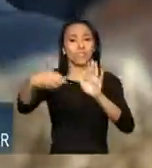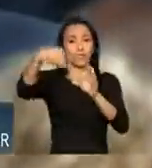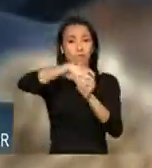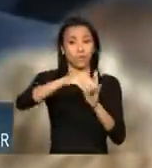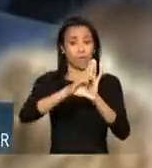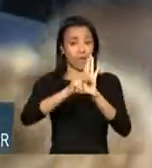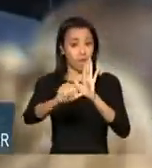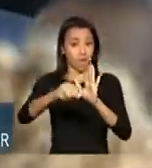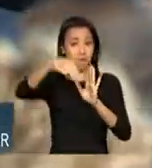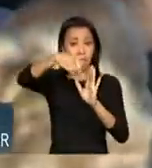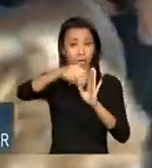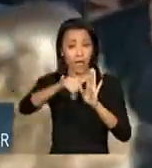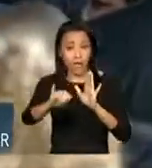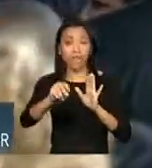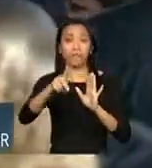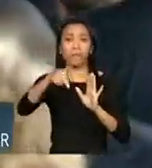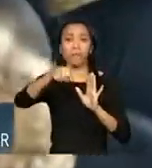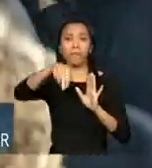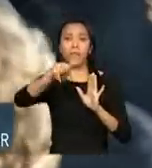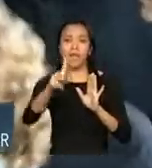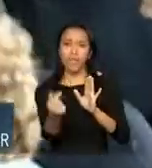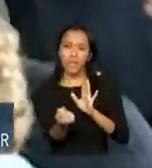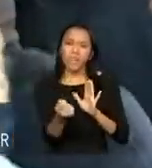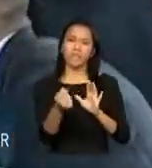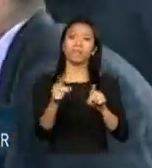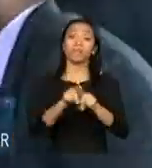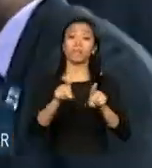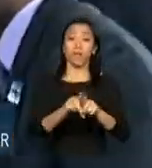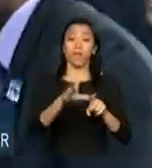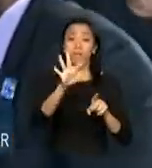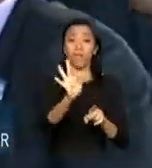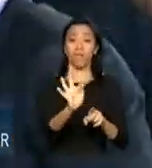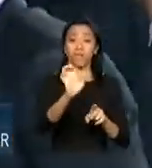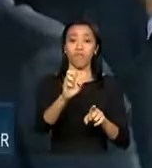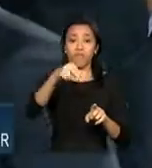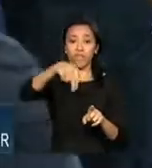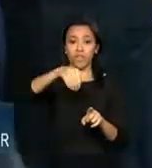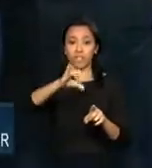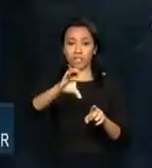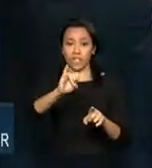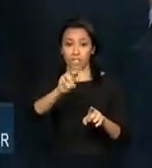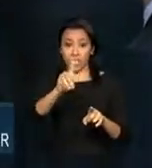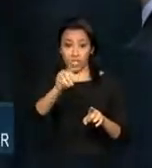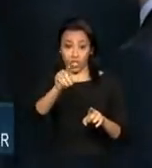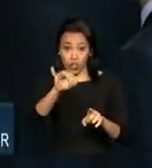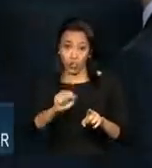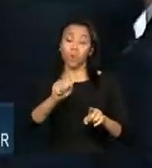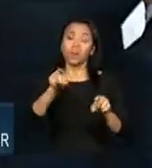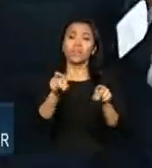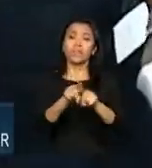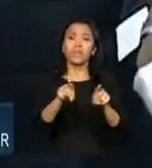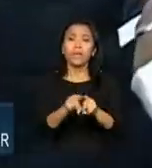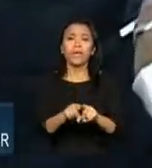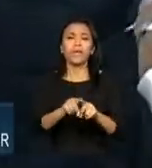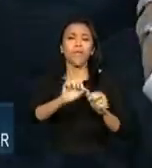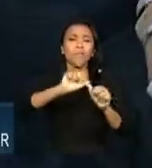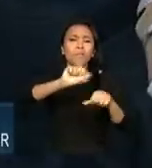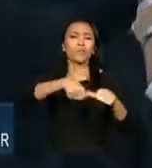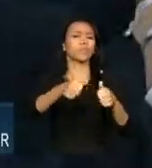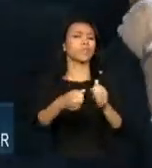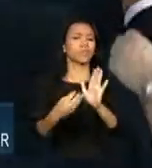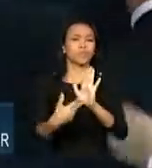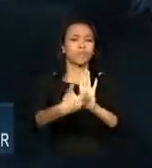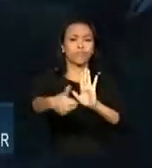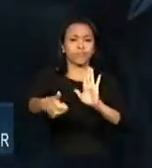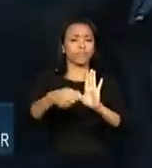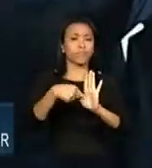como, por exemplo, a tipificação do feminicídio como agravante do crime de homicídio e também alterações